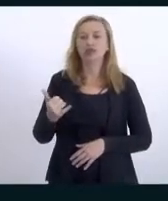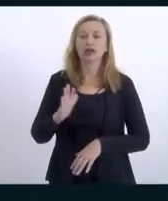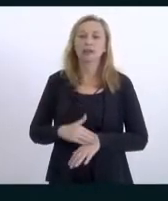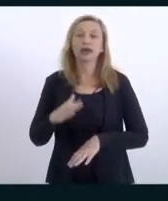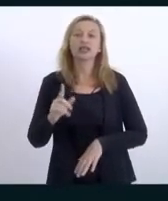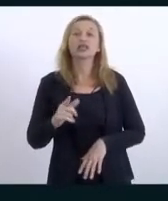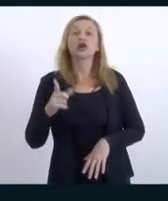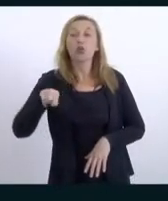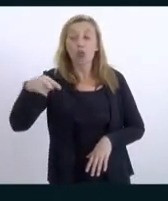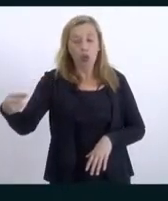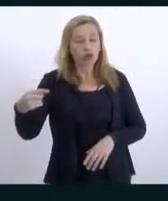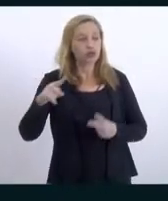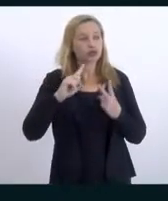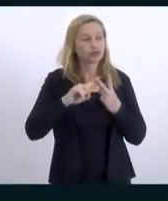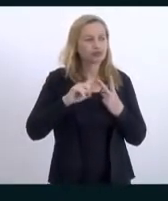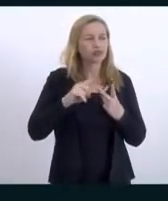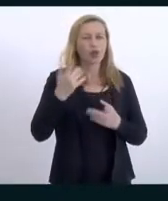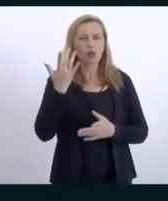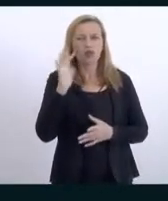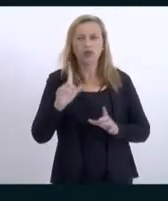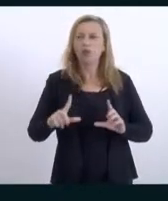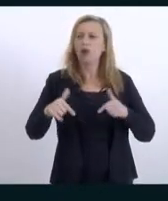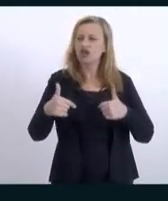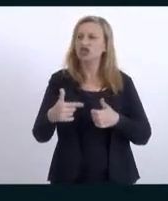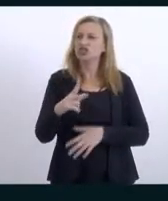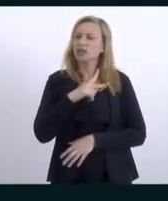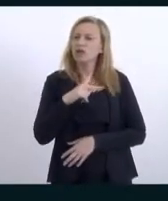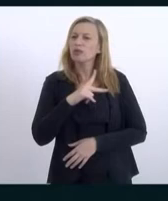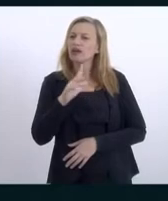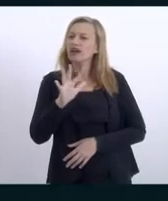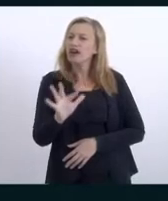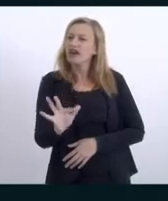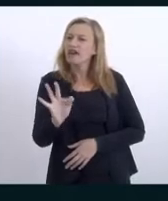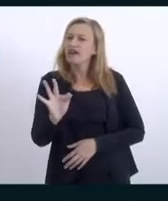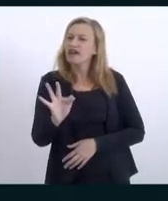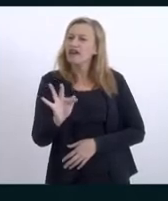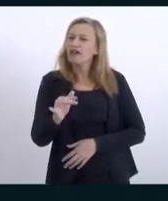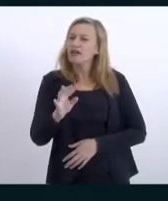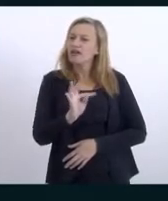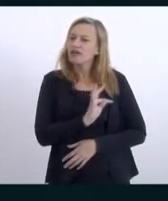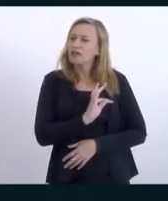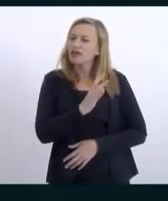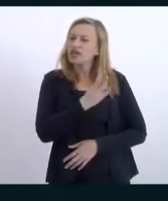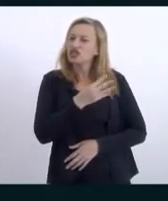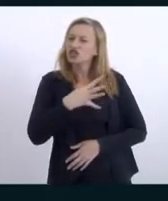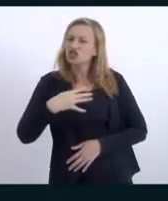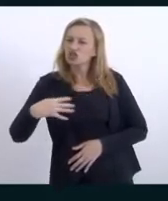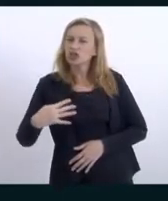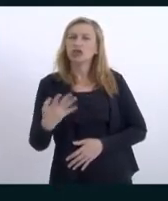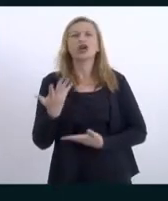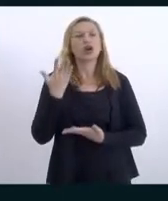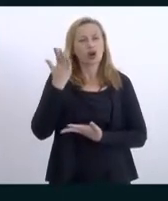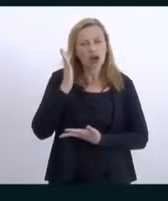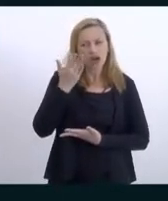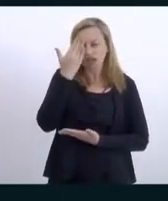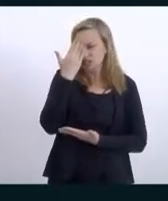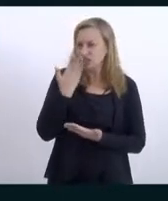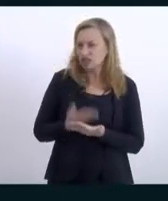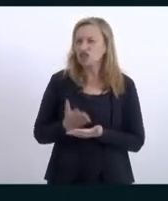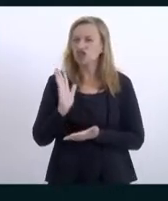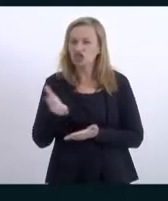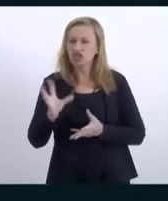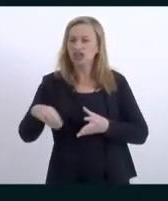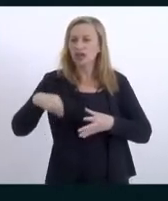Outra, acredito que foi uma ação da própria Firjan, que acredito que o consórcio já está implementando, que é para a